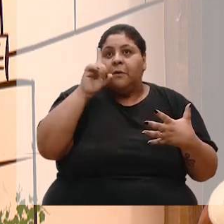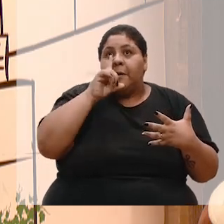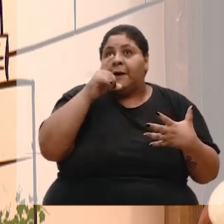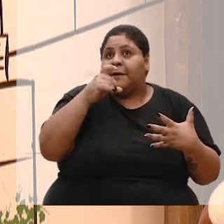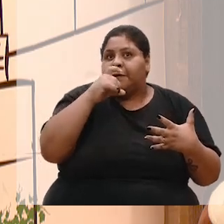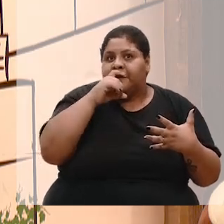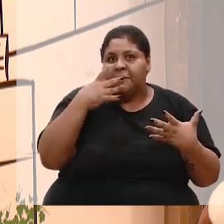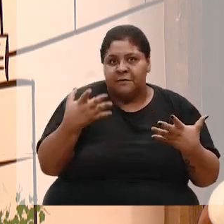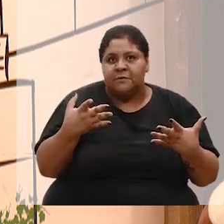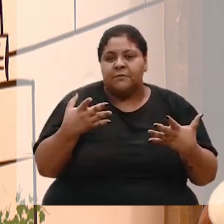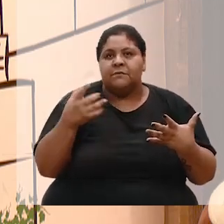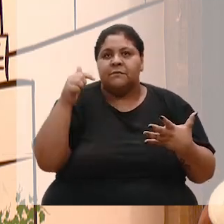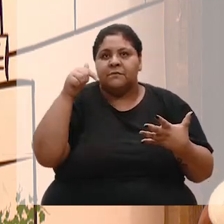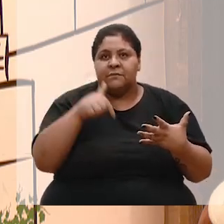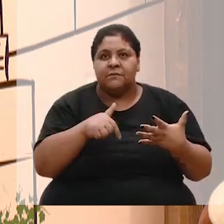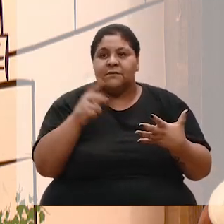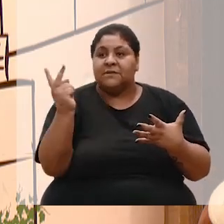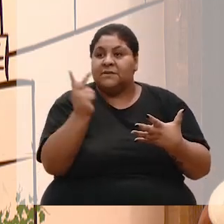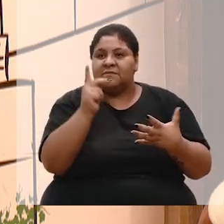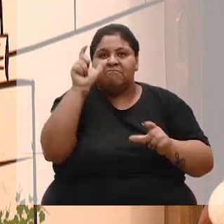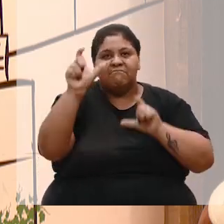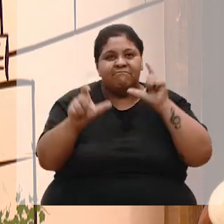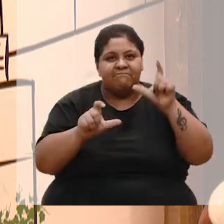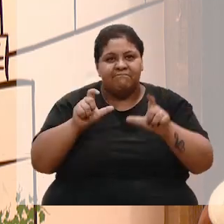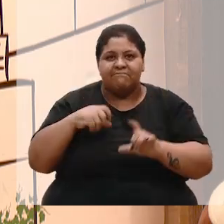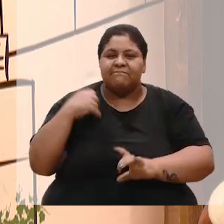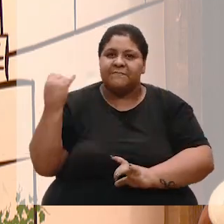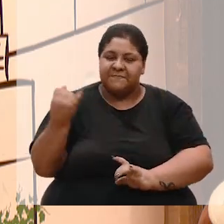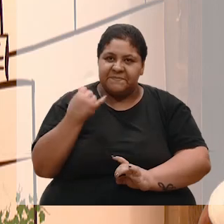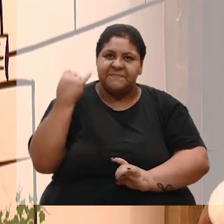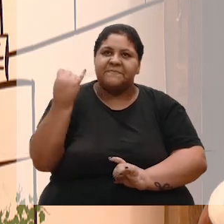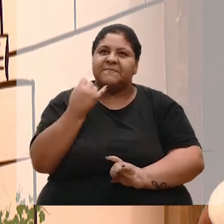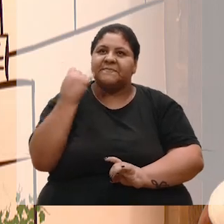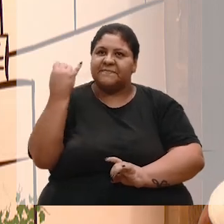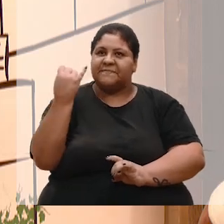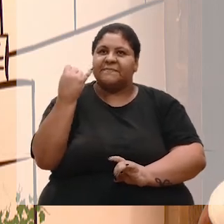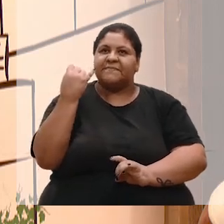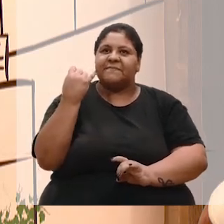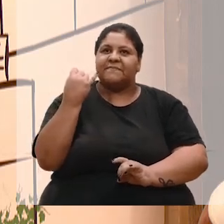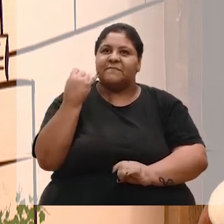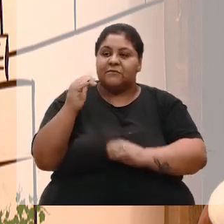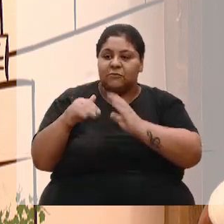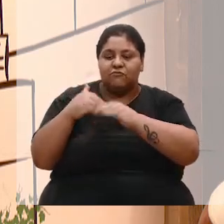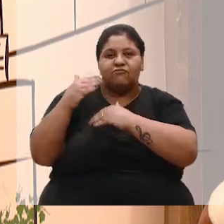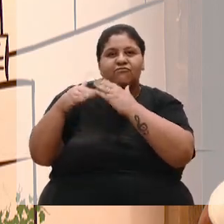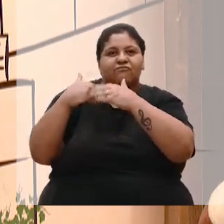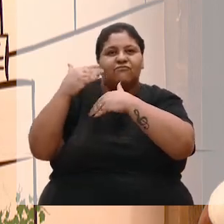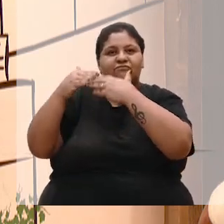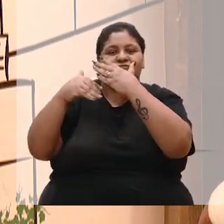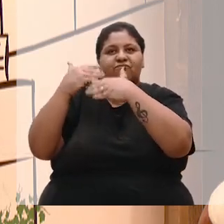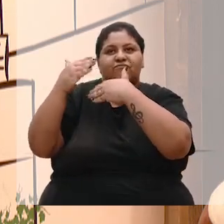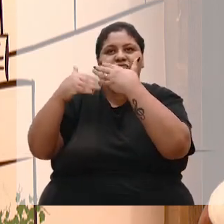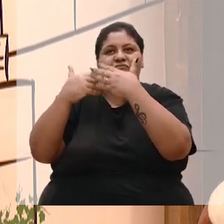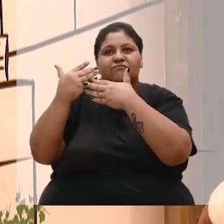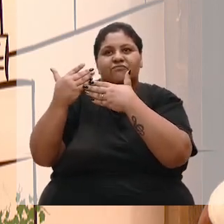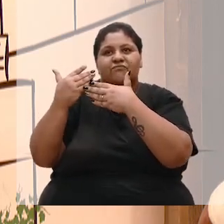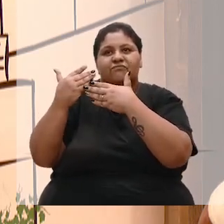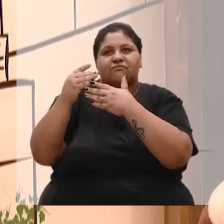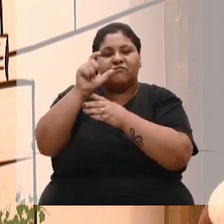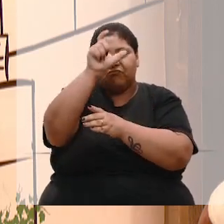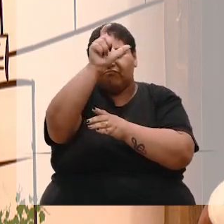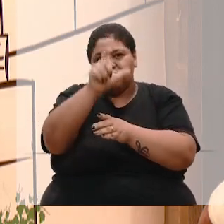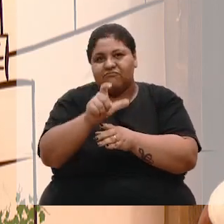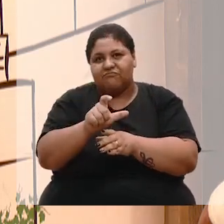mãe. Então, essas duas pessoas, elas são fundamentais para uma construção e um pilar para uma